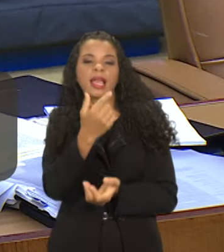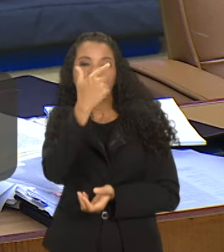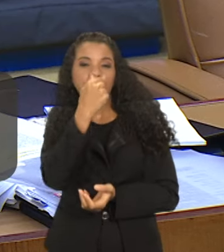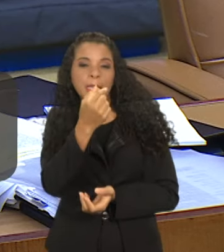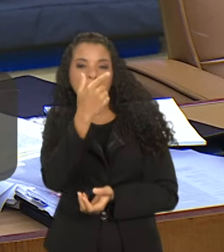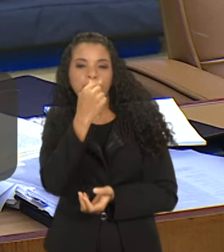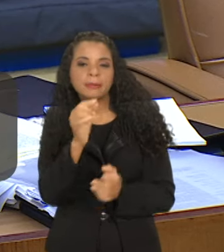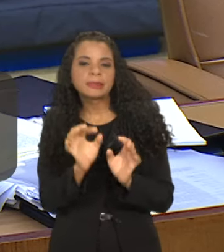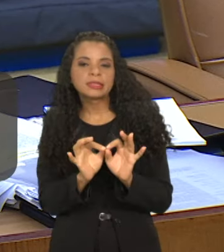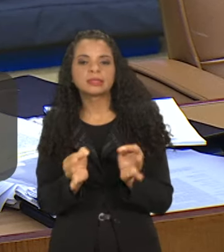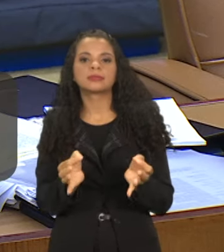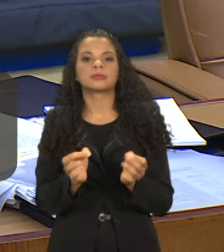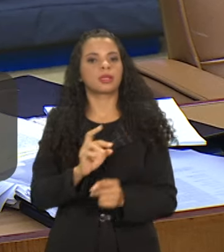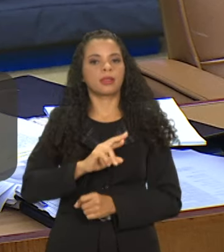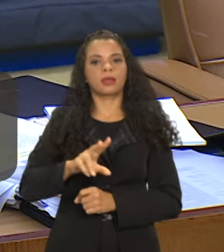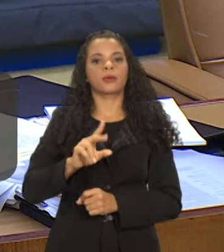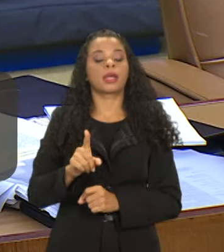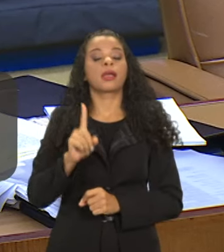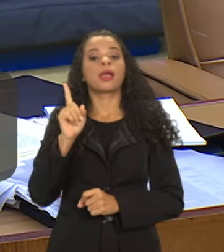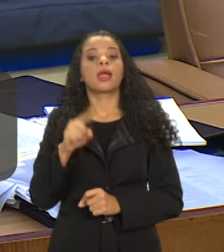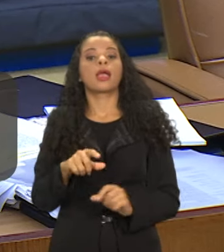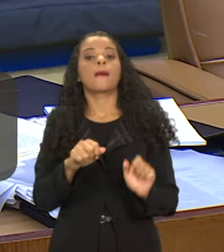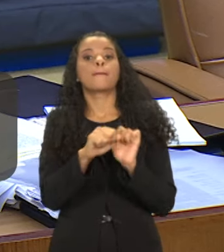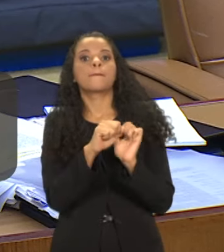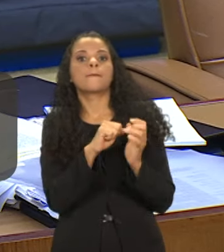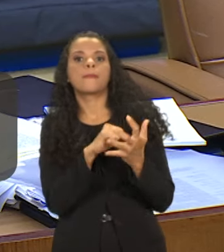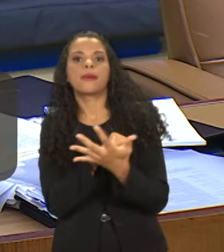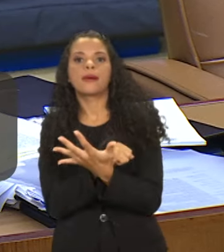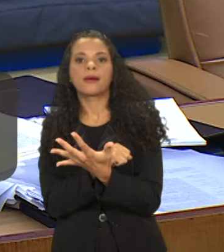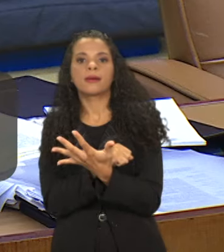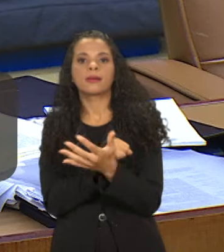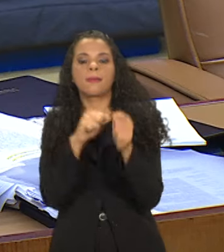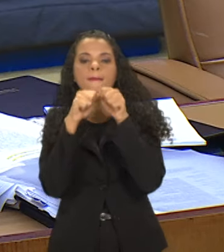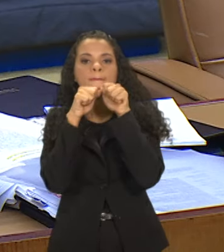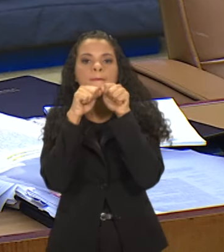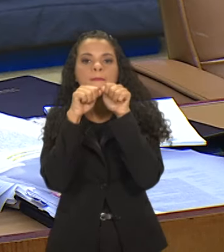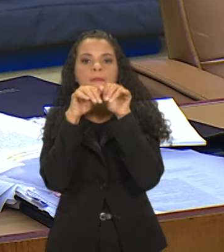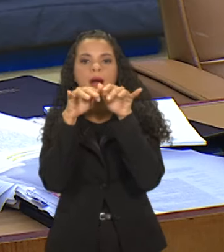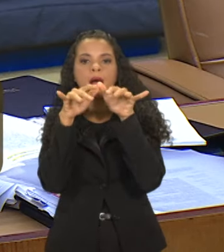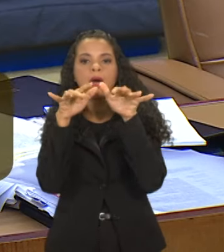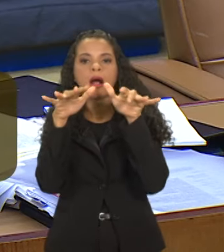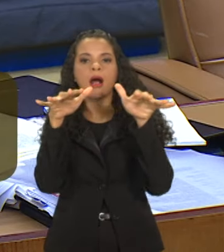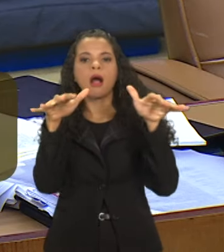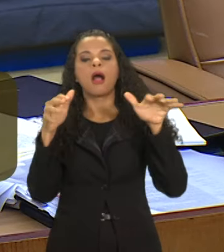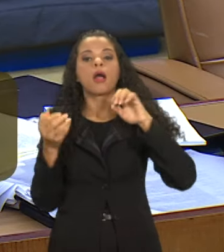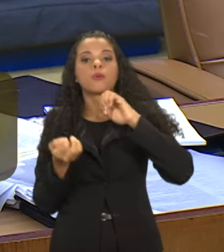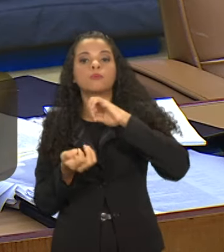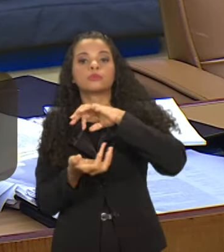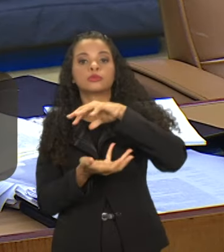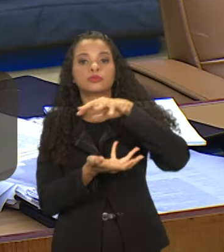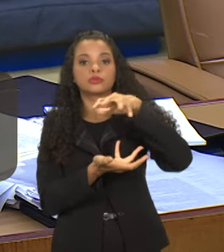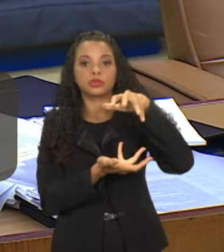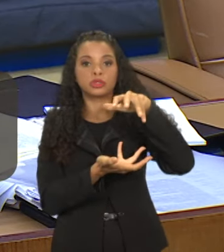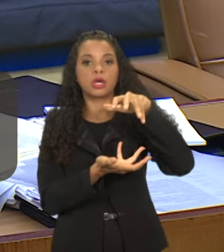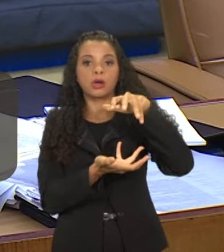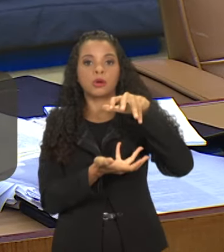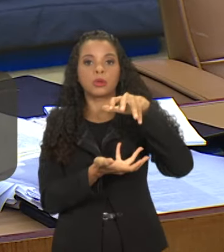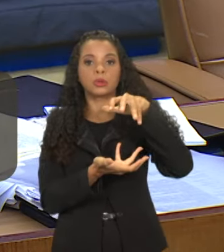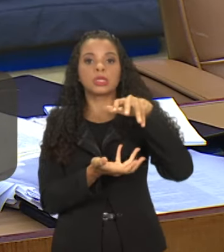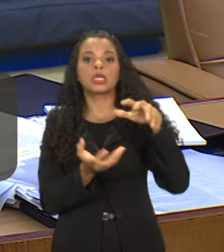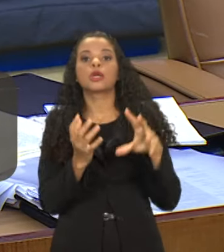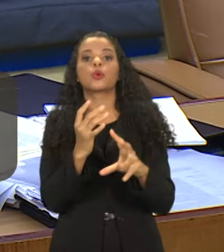de uma pandemia mundial que mais de 700 mil brasileiros morreram.